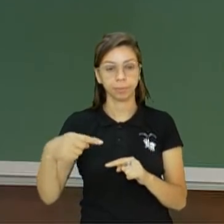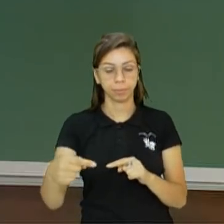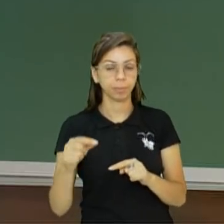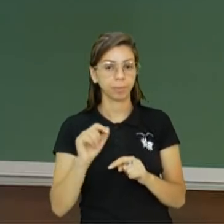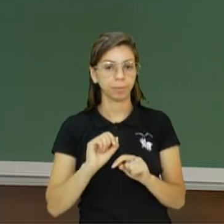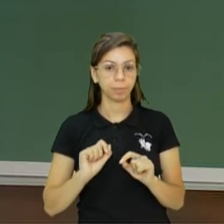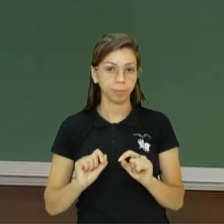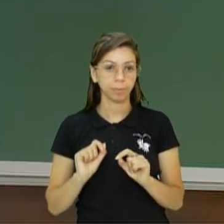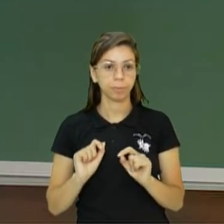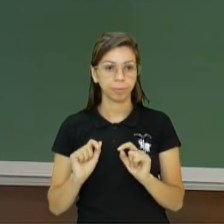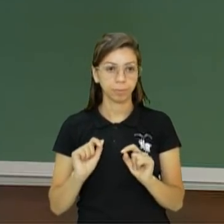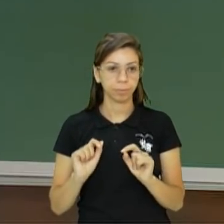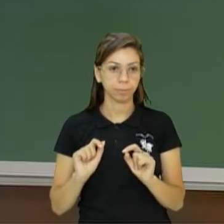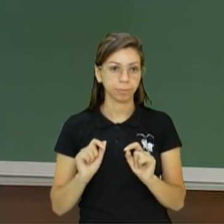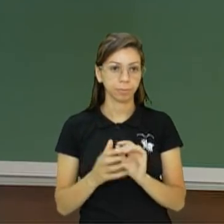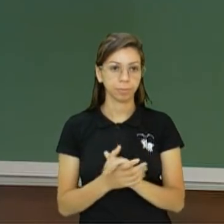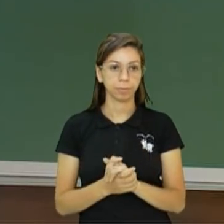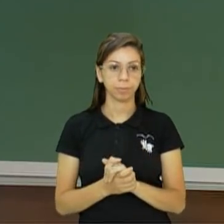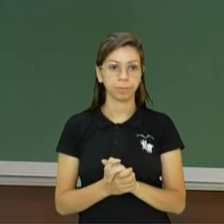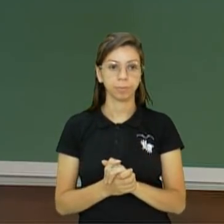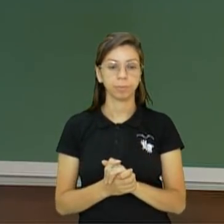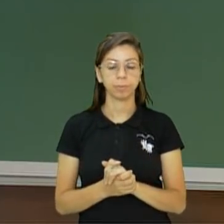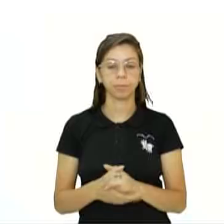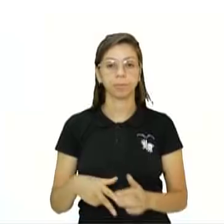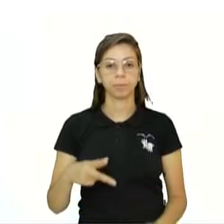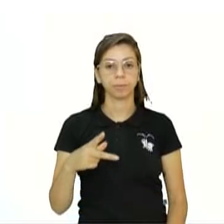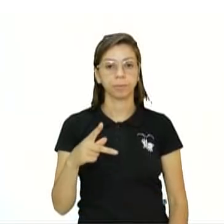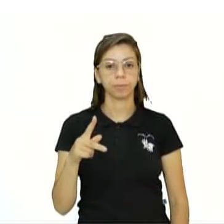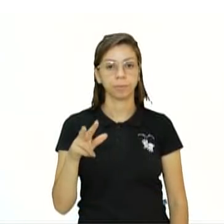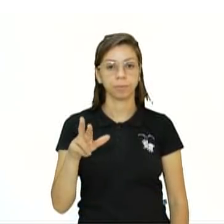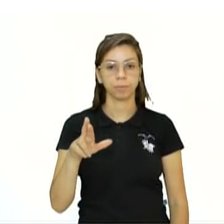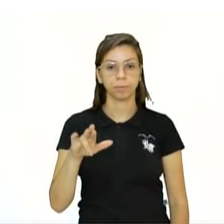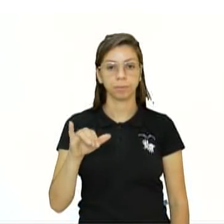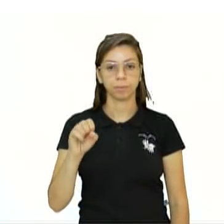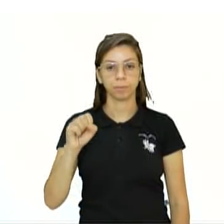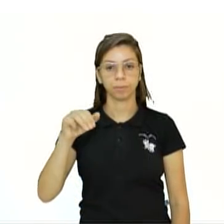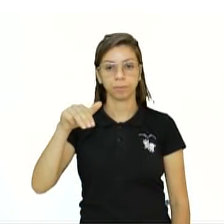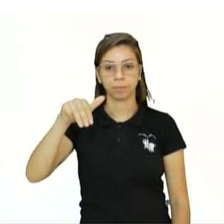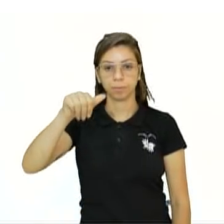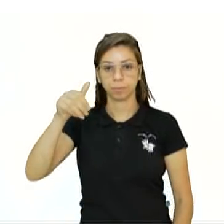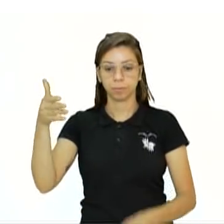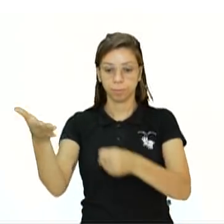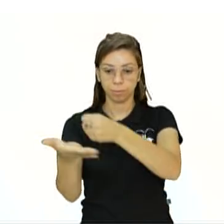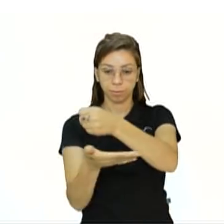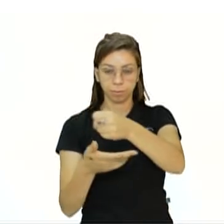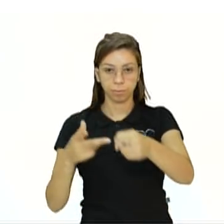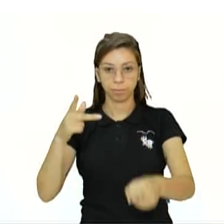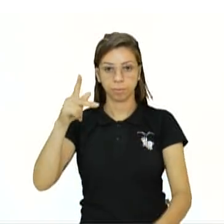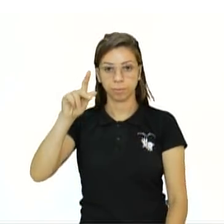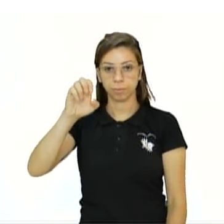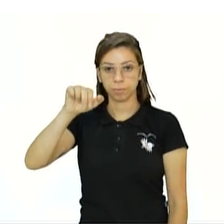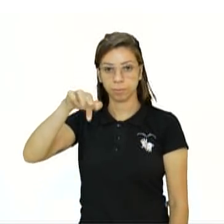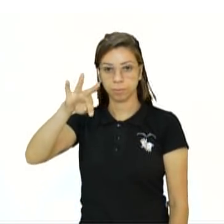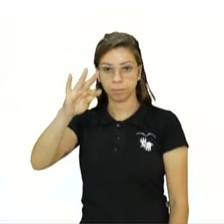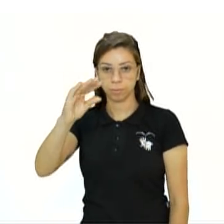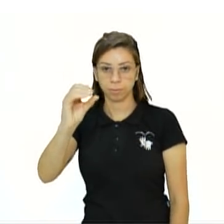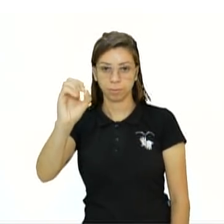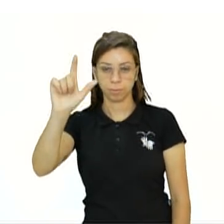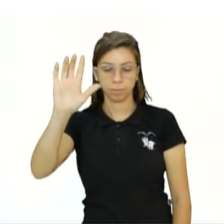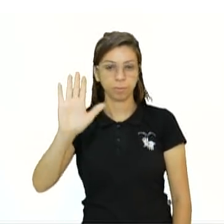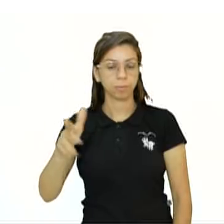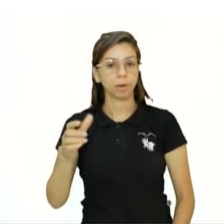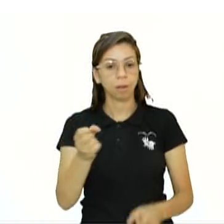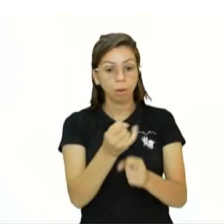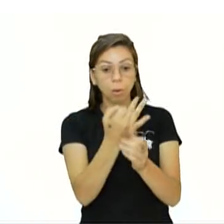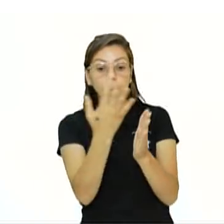poliedro. O poliedro de prisma de base pentagonal. Então, pega o seu poliedro aí